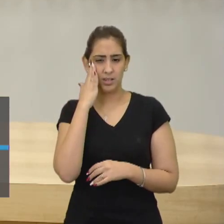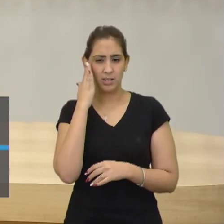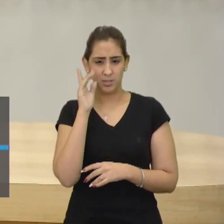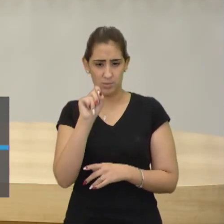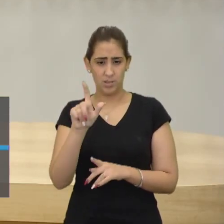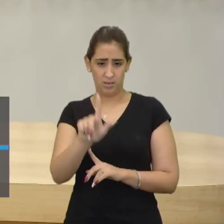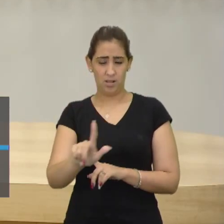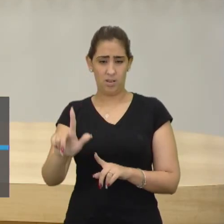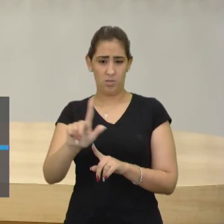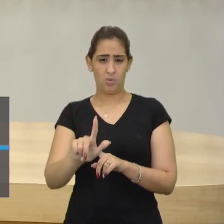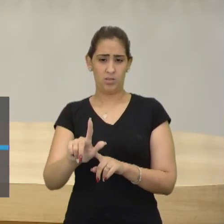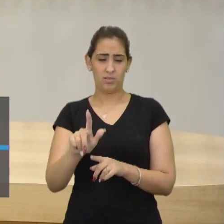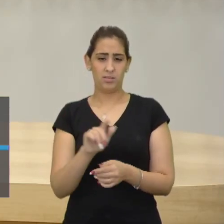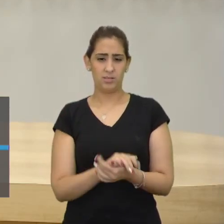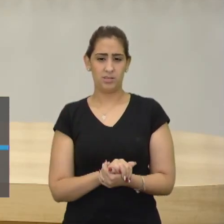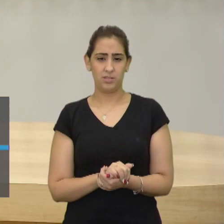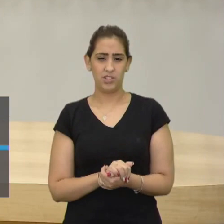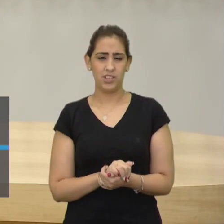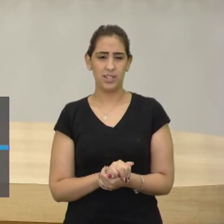literatura?